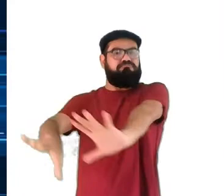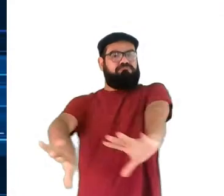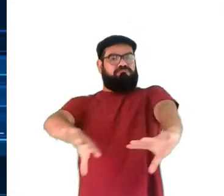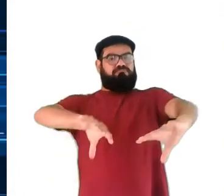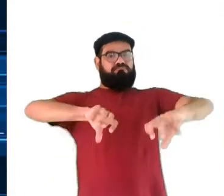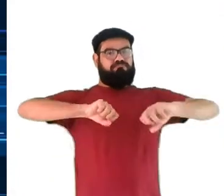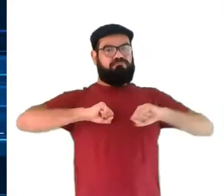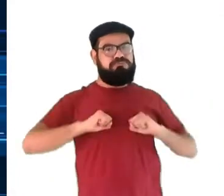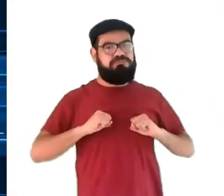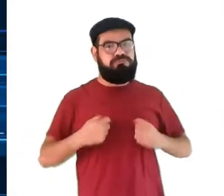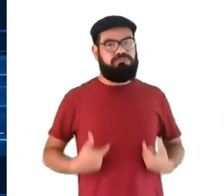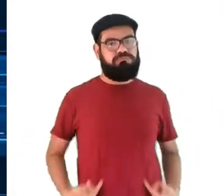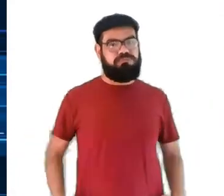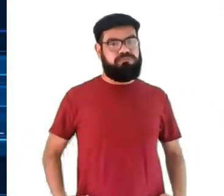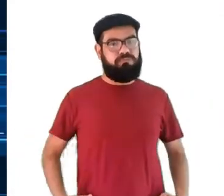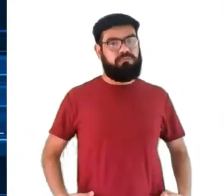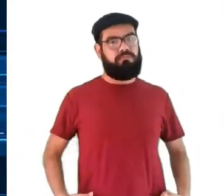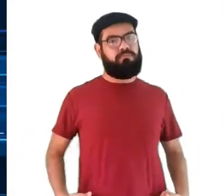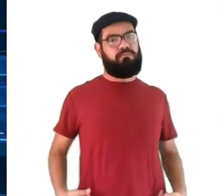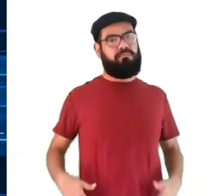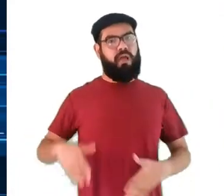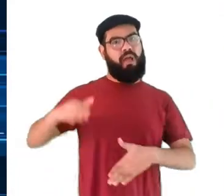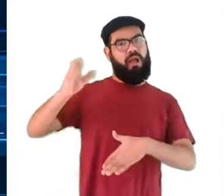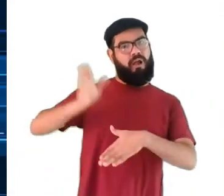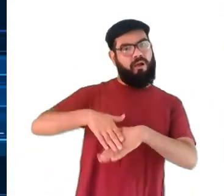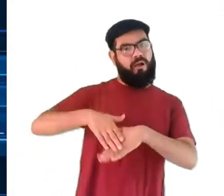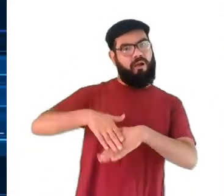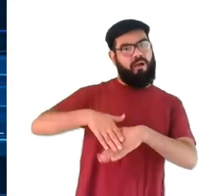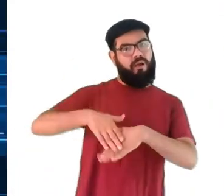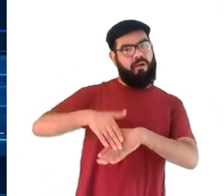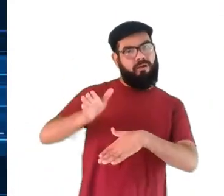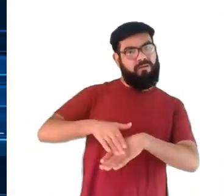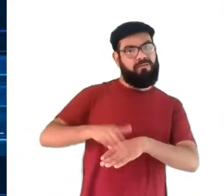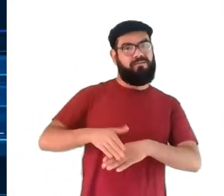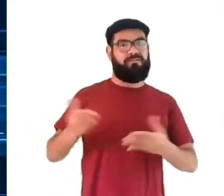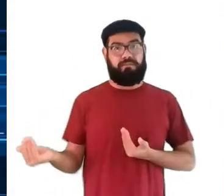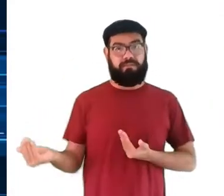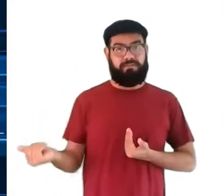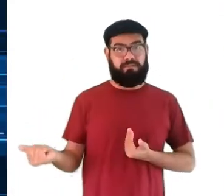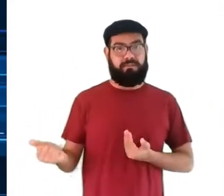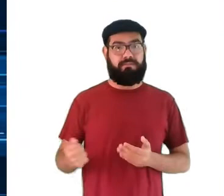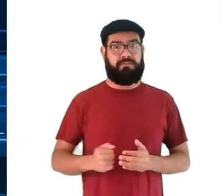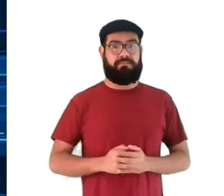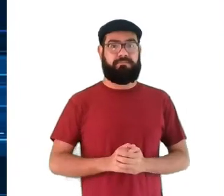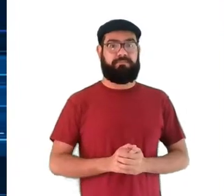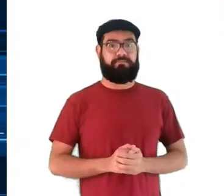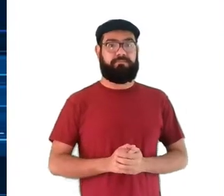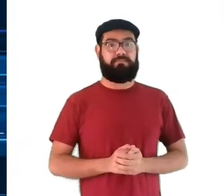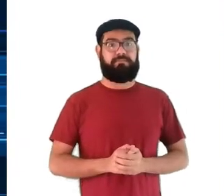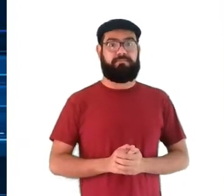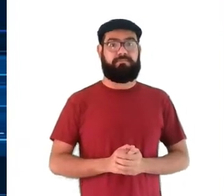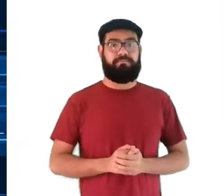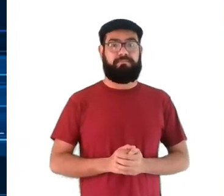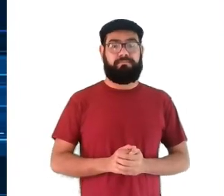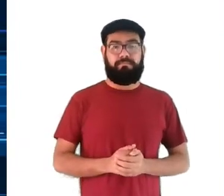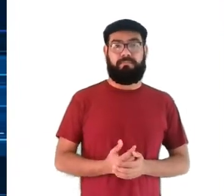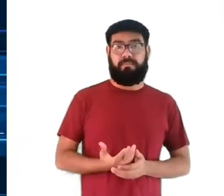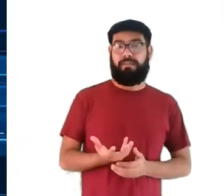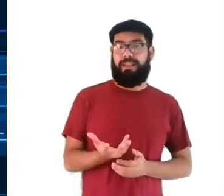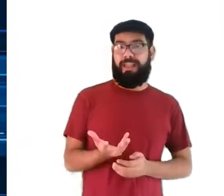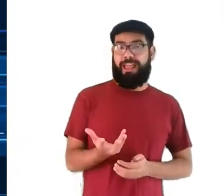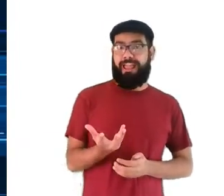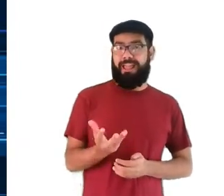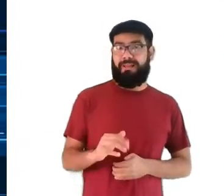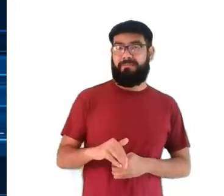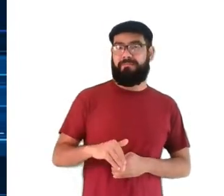de mais autônoma, ou seja, o adolescente, ele quer muito mais, a intenção dele é ter